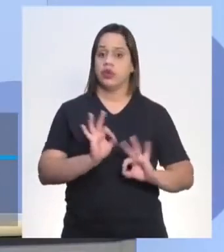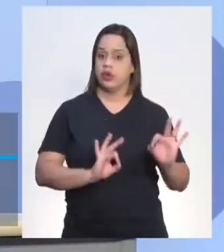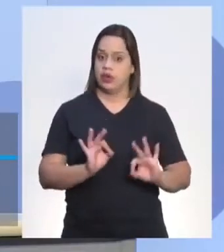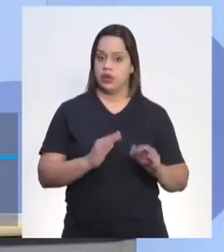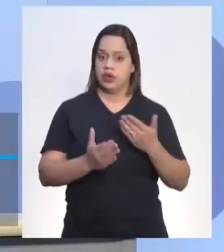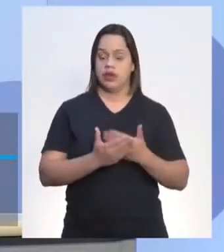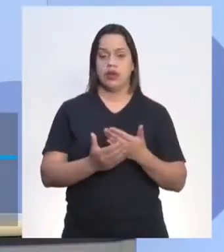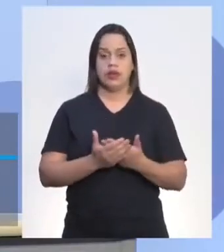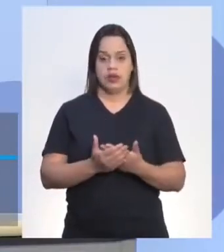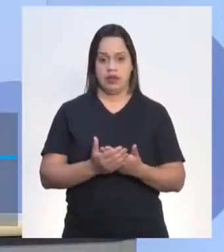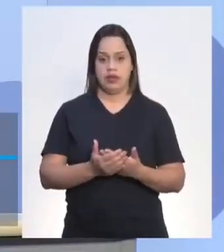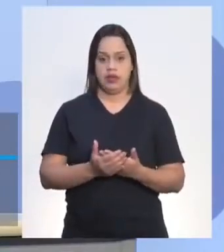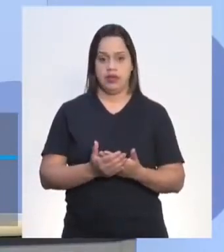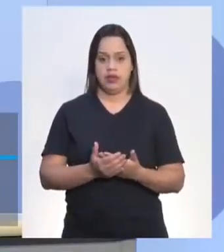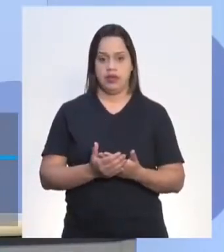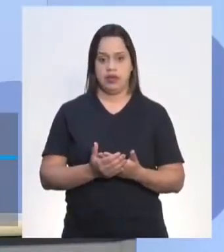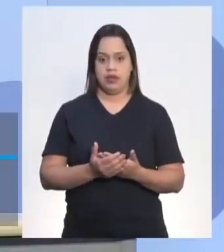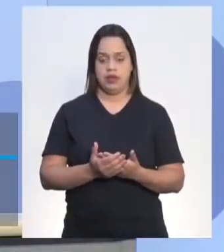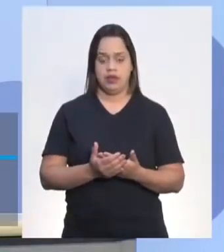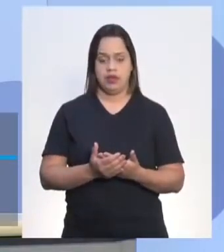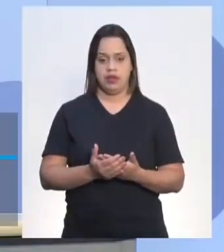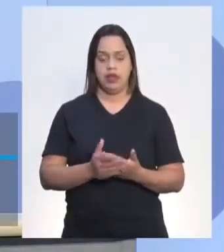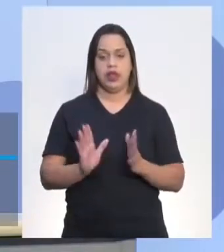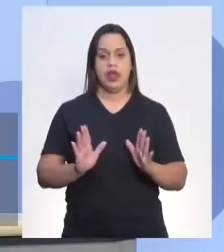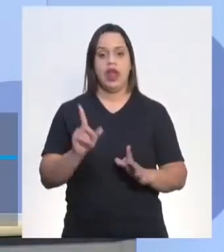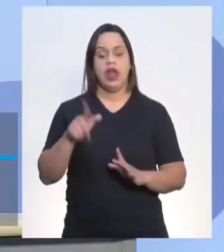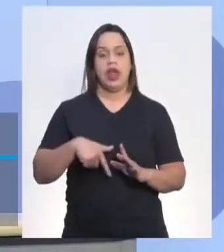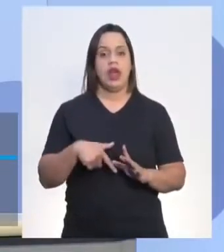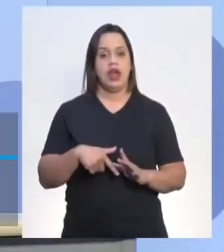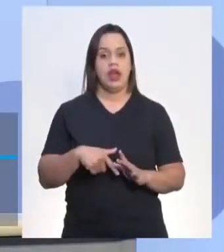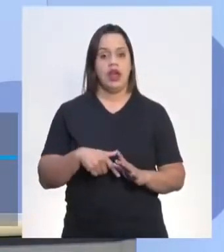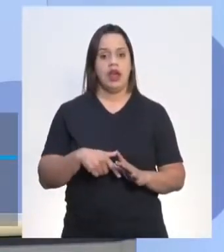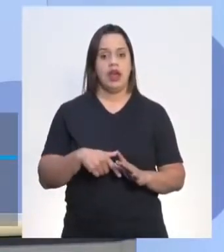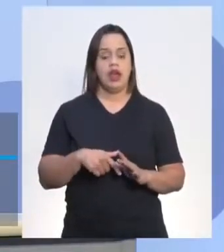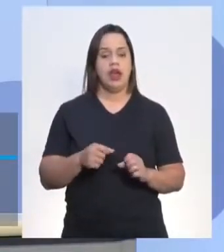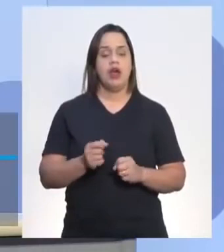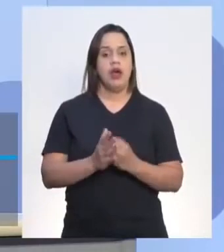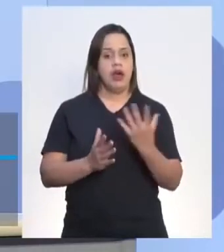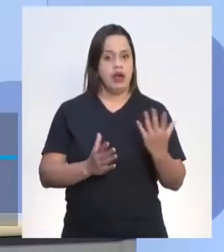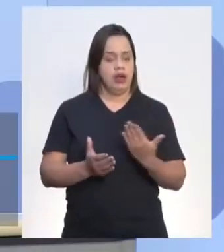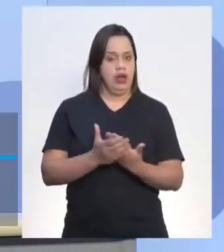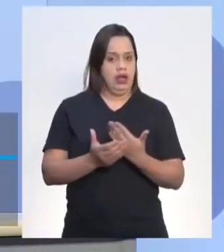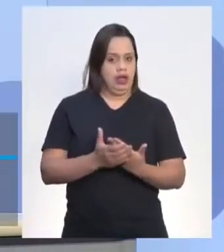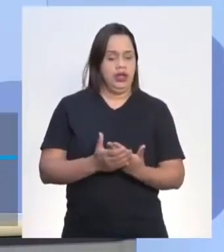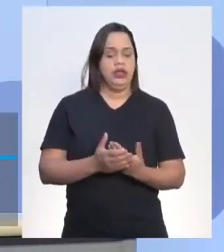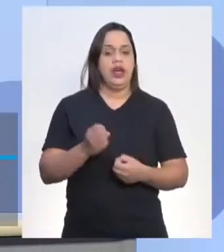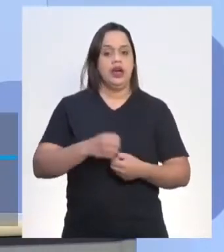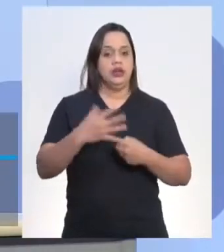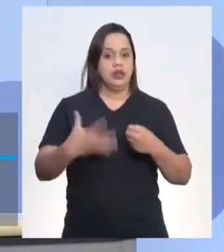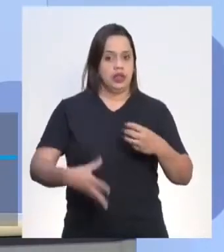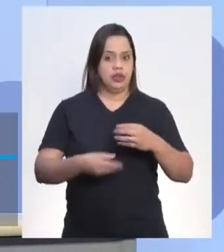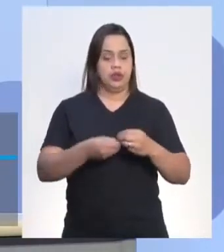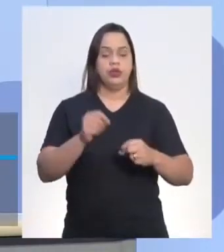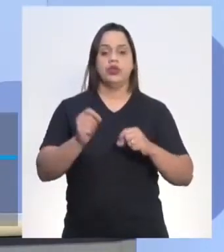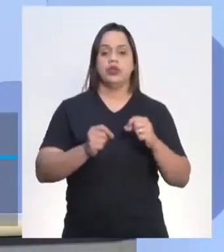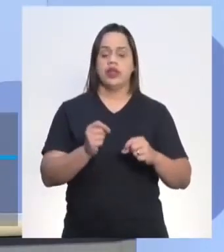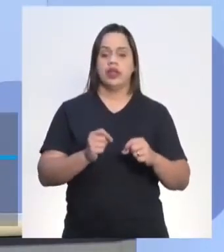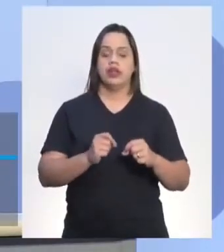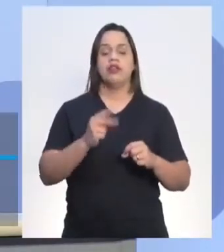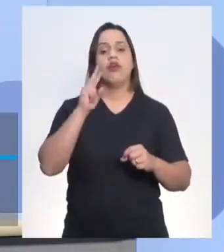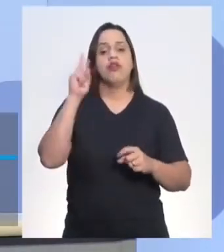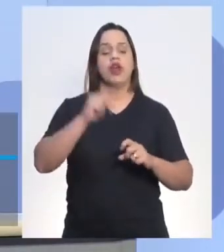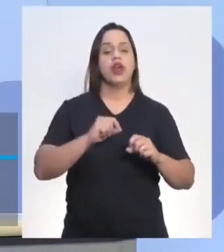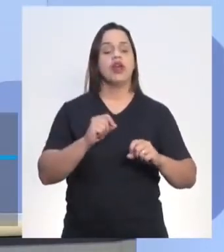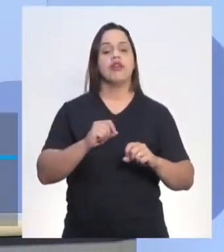as aulas de um bloco de aulas chamado Conteúdos Integrados, que vão contemplar